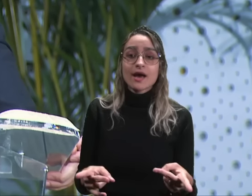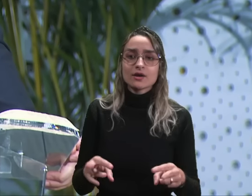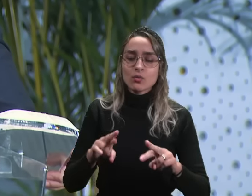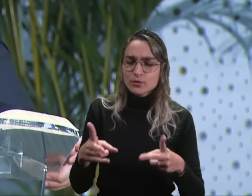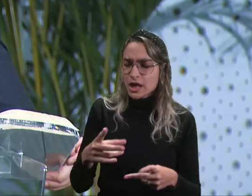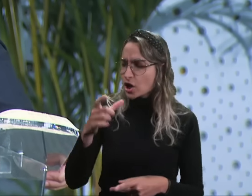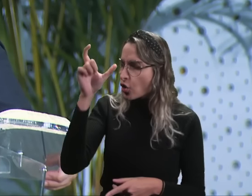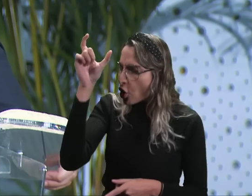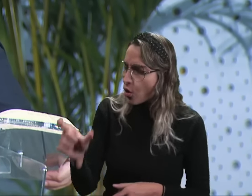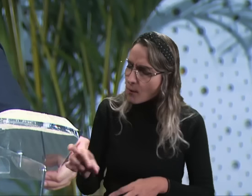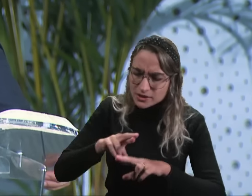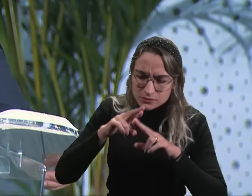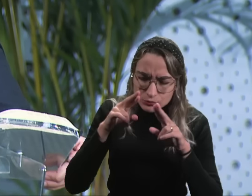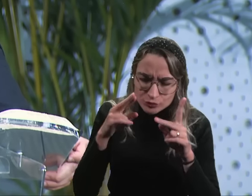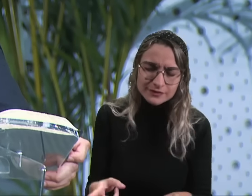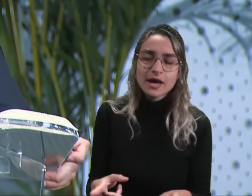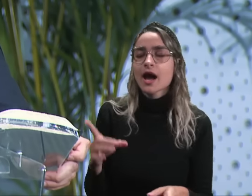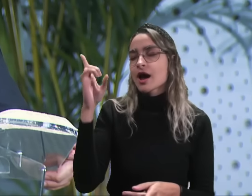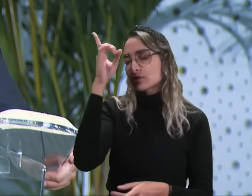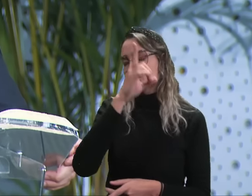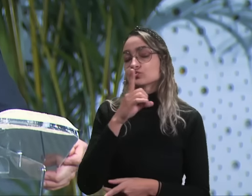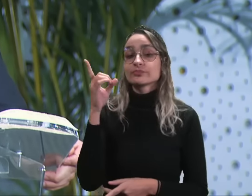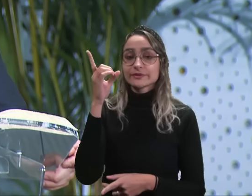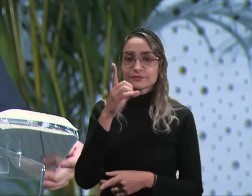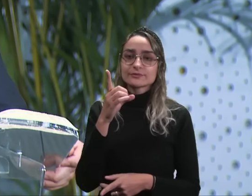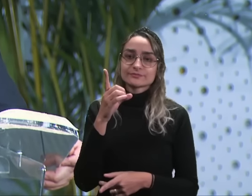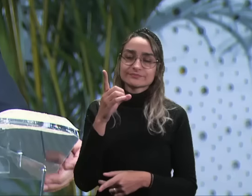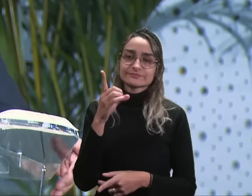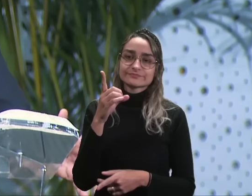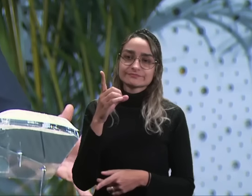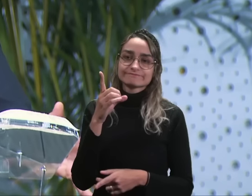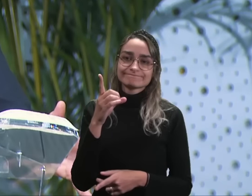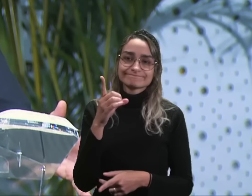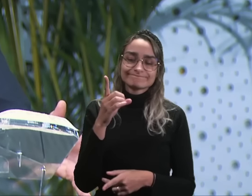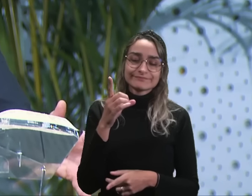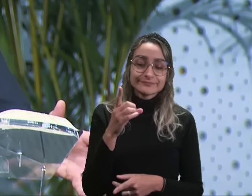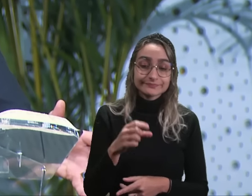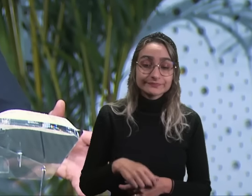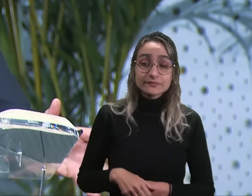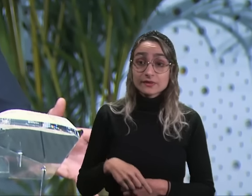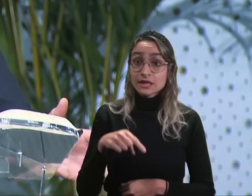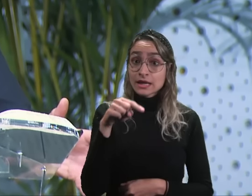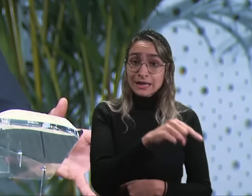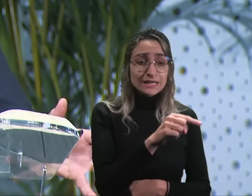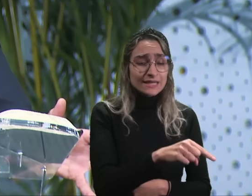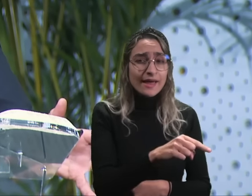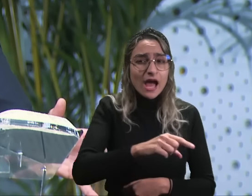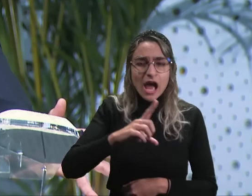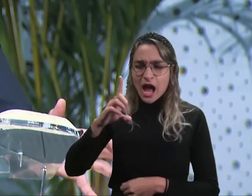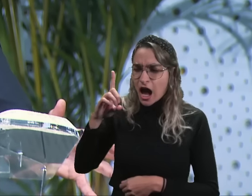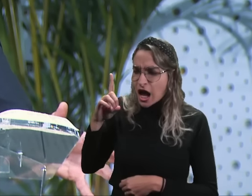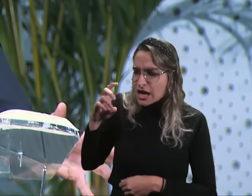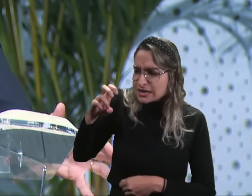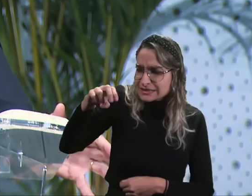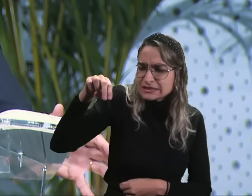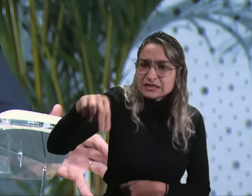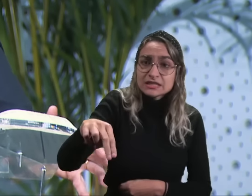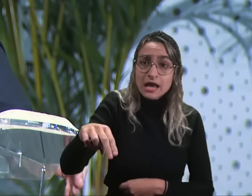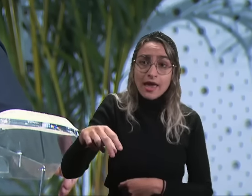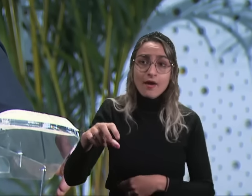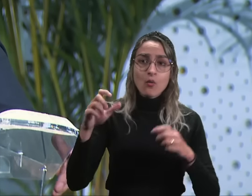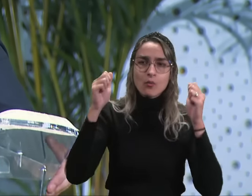diz Andrew foi realizada pelo Grande apóstata de quem Daniel profetizou que cuidaria em mudar os tempos e a lei